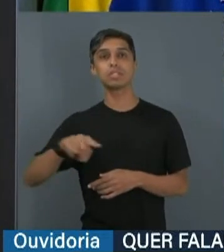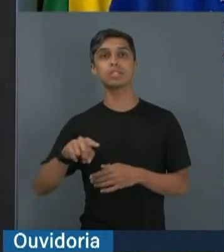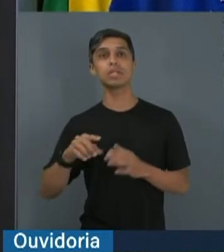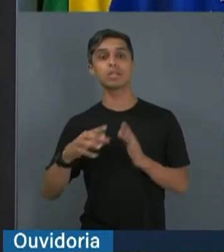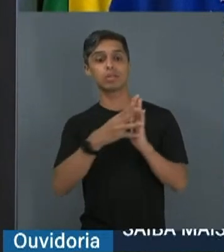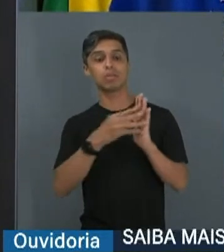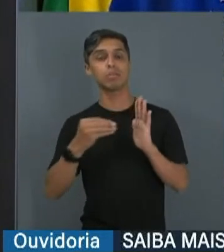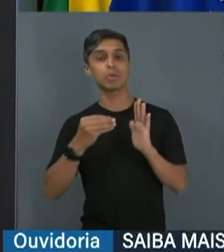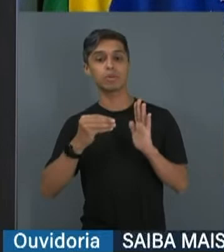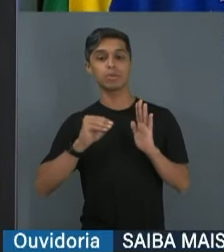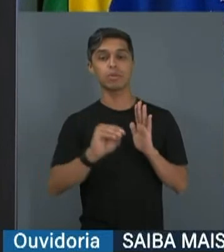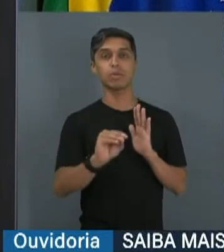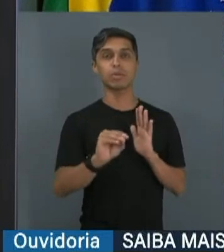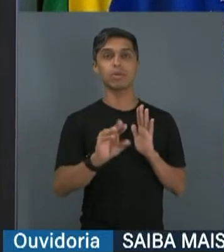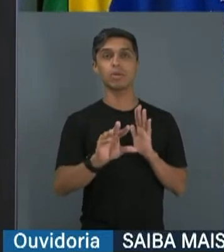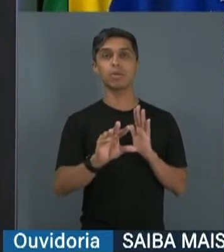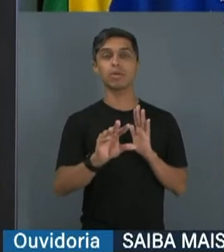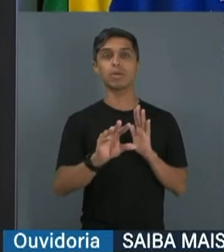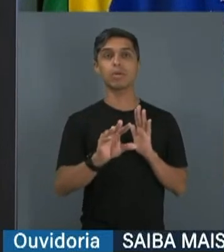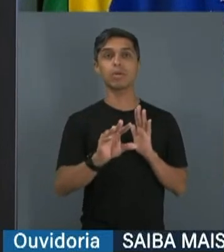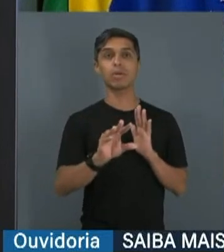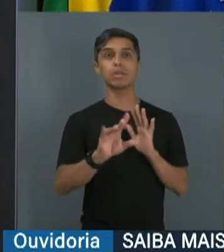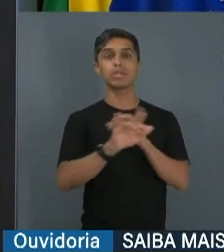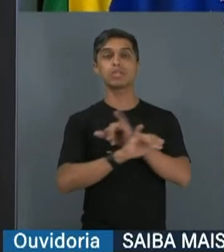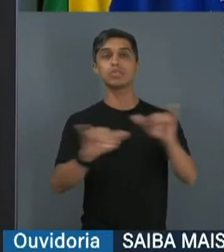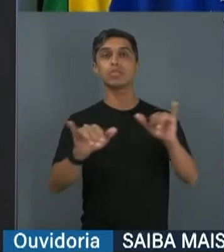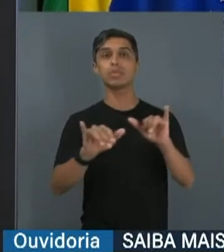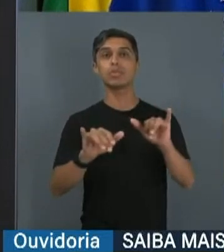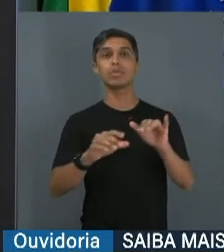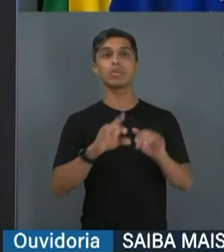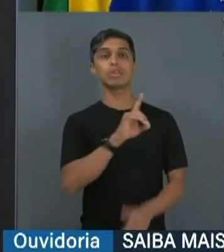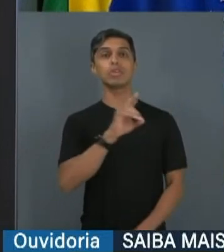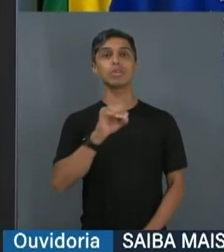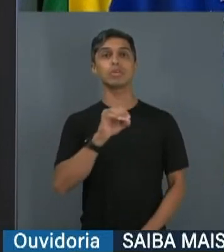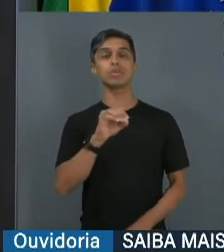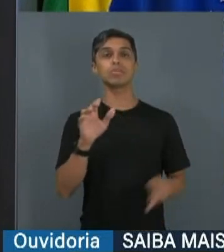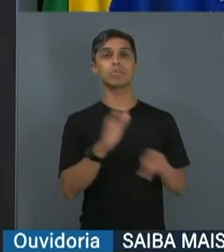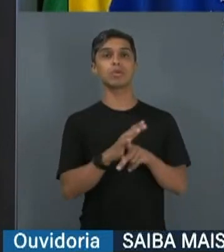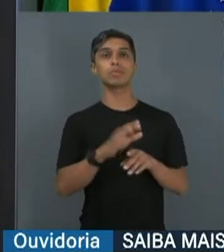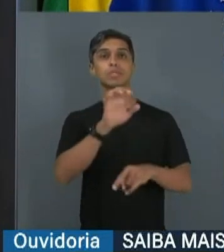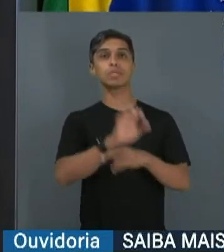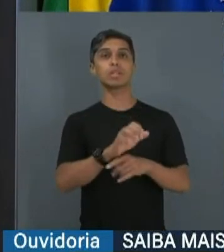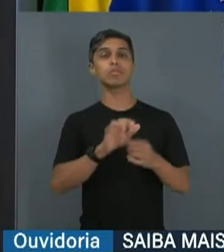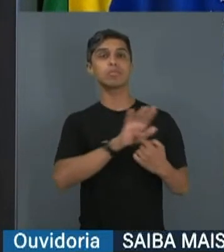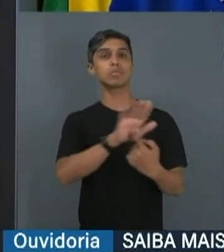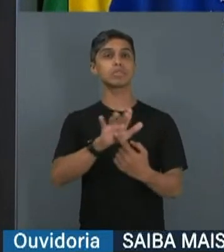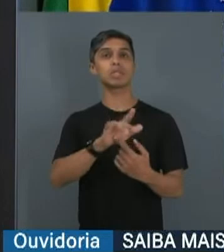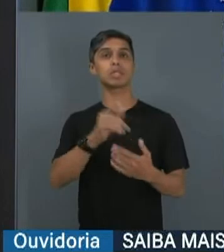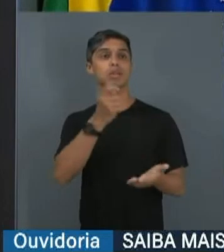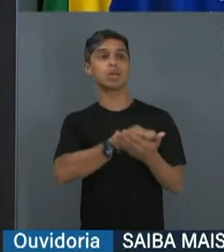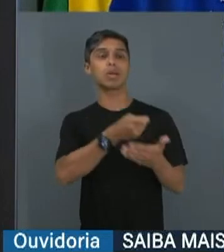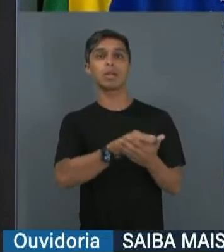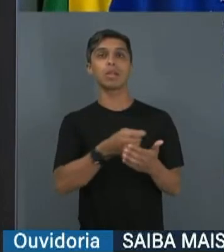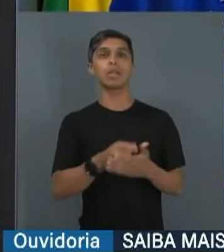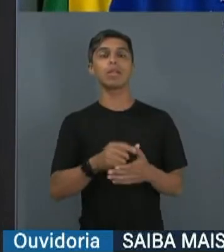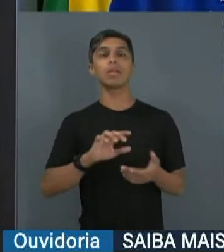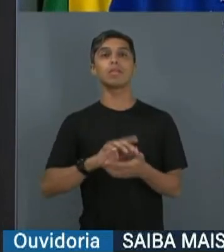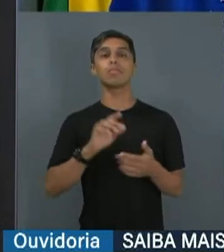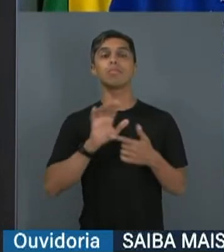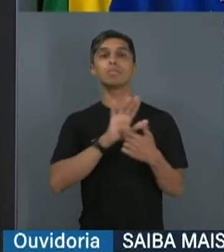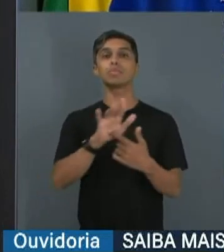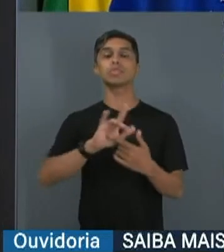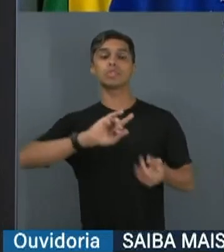copiar e colar, muitas vezes, e divulgar o diário oficial do estado, mostrando o que está sendo comprado, mostrando a inversão de